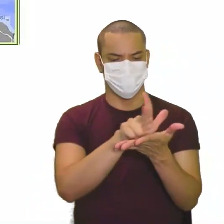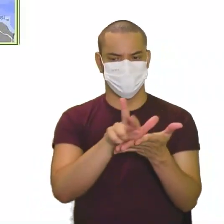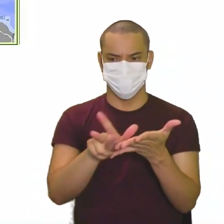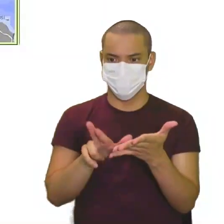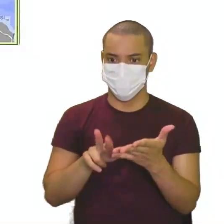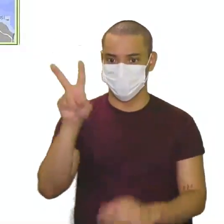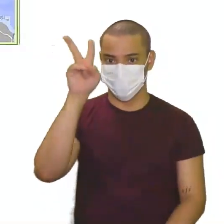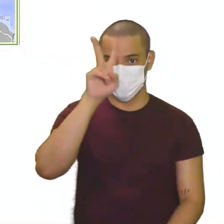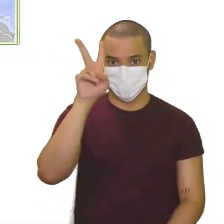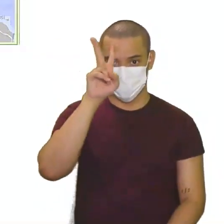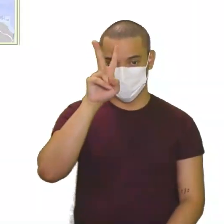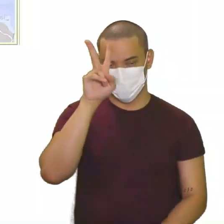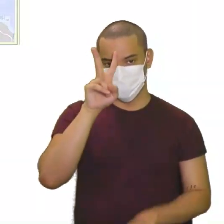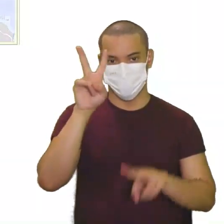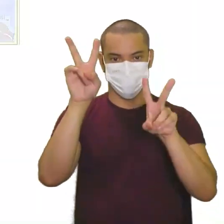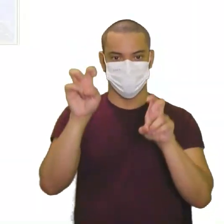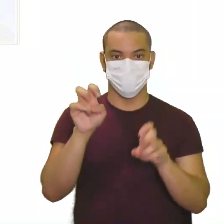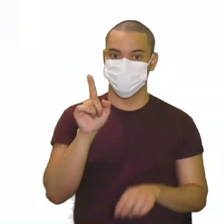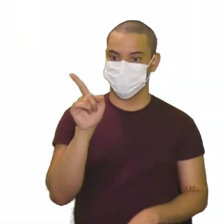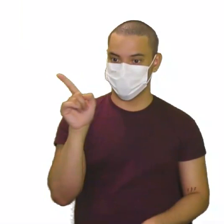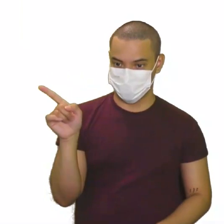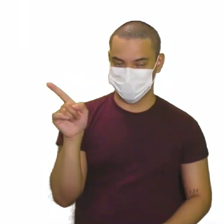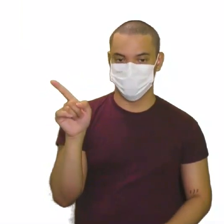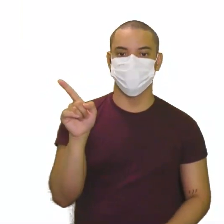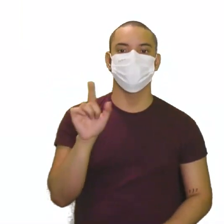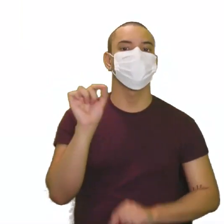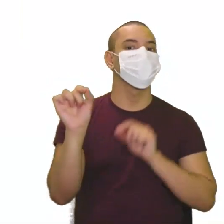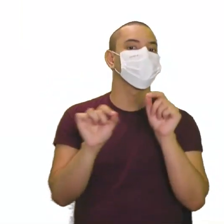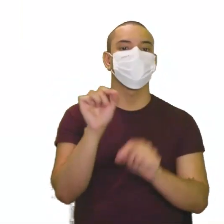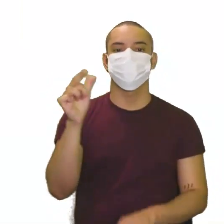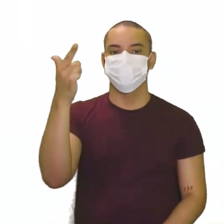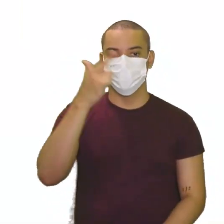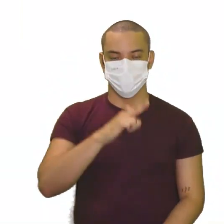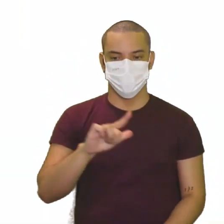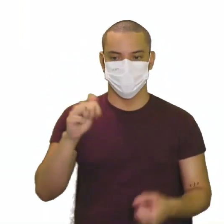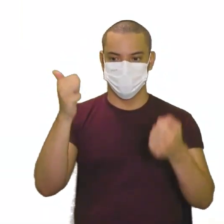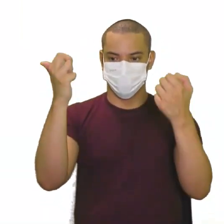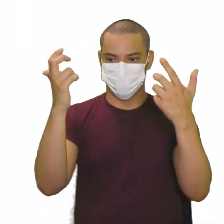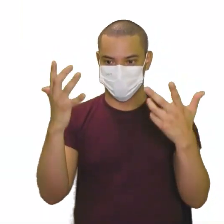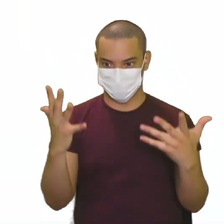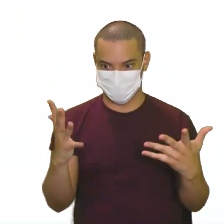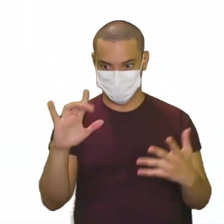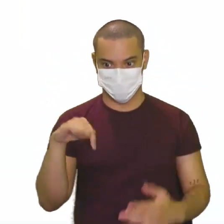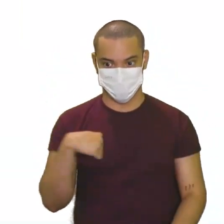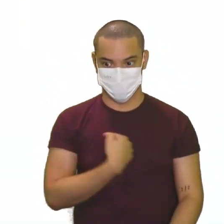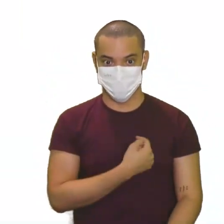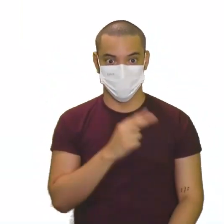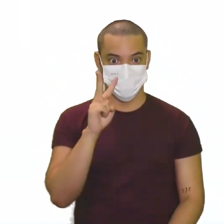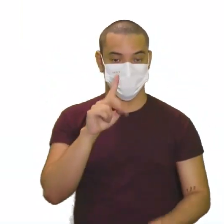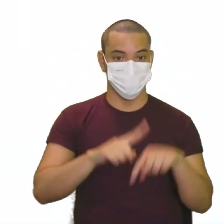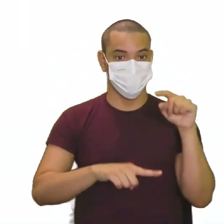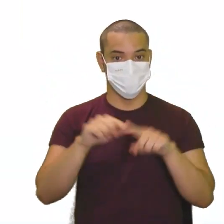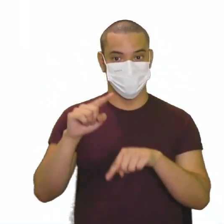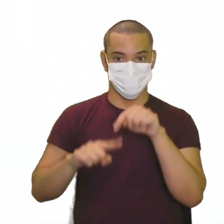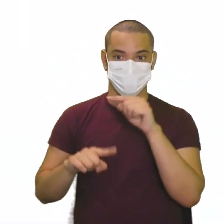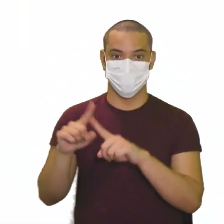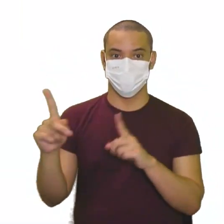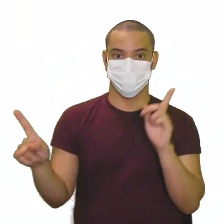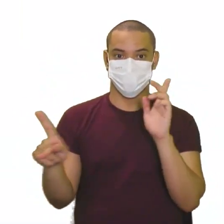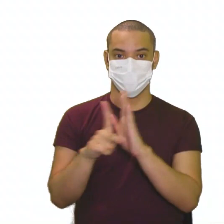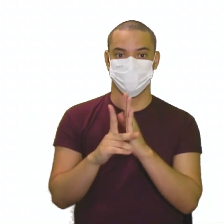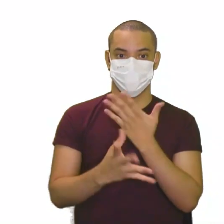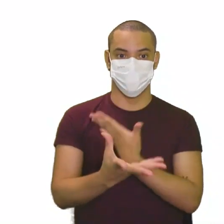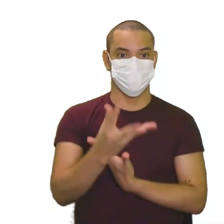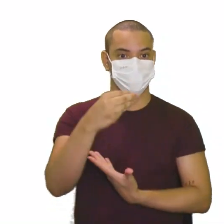história a respeito isso daí pessoal que que nós vimos mais também nós vimos que os materiais que tem